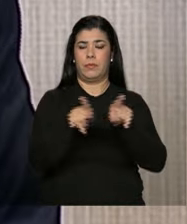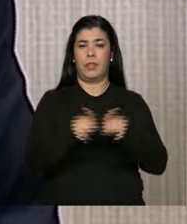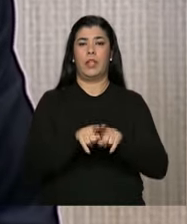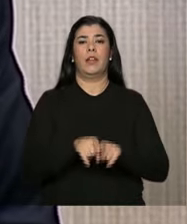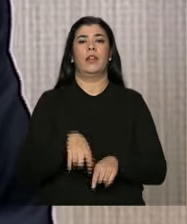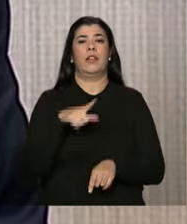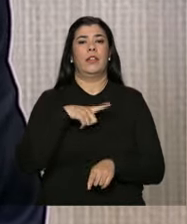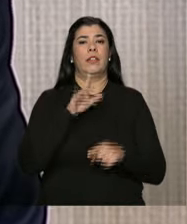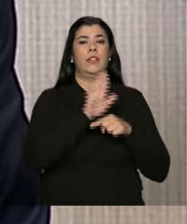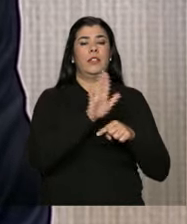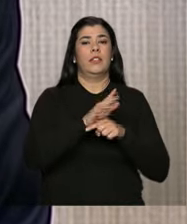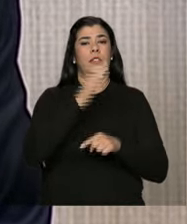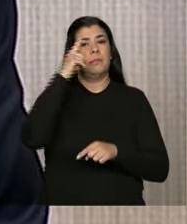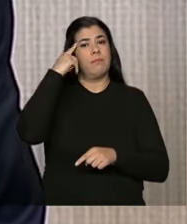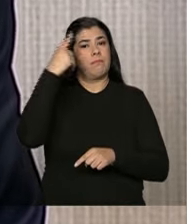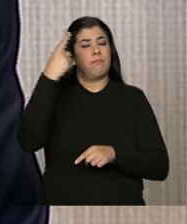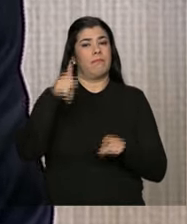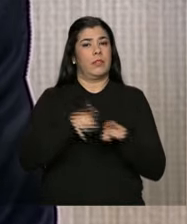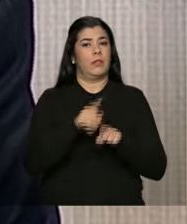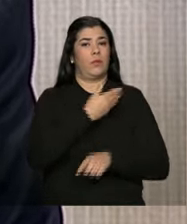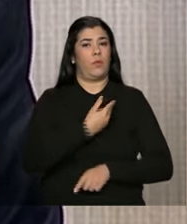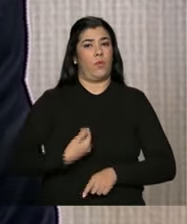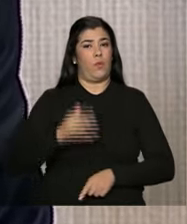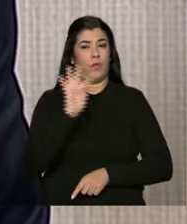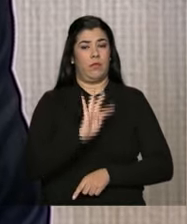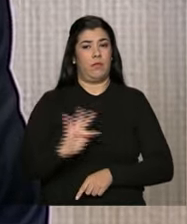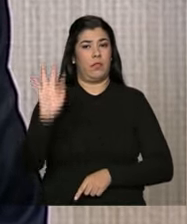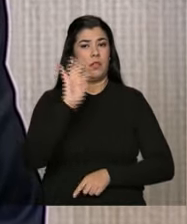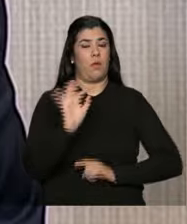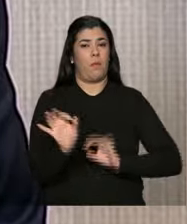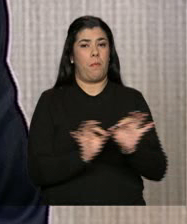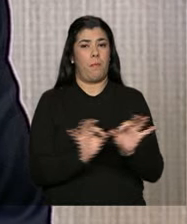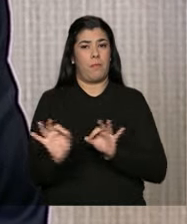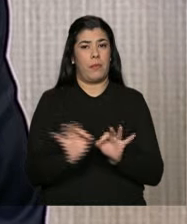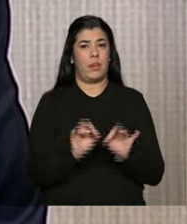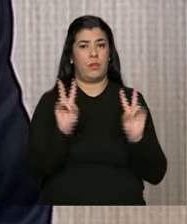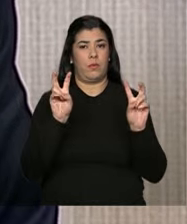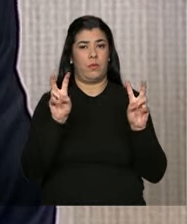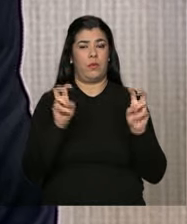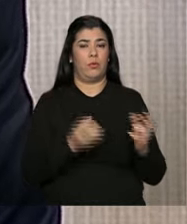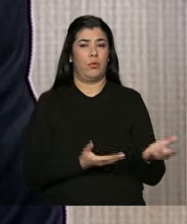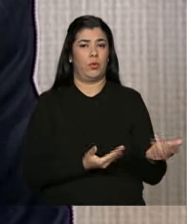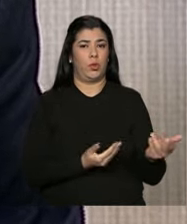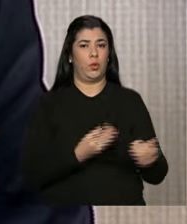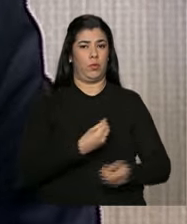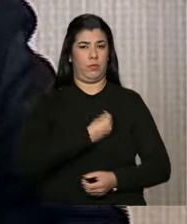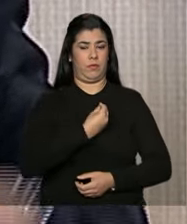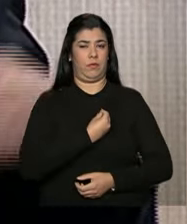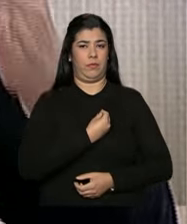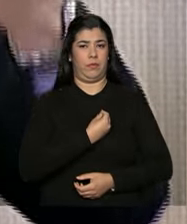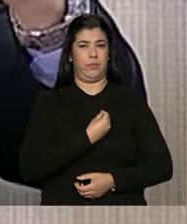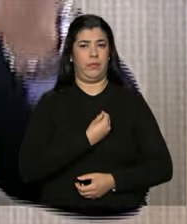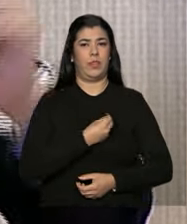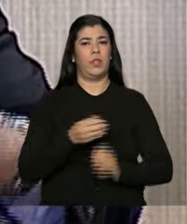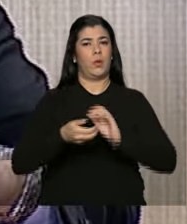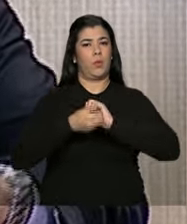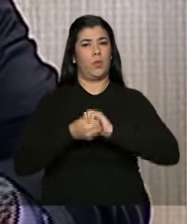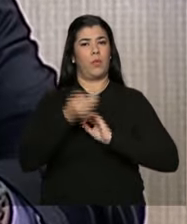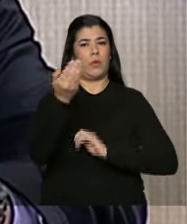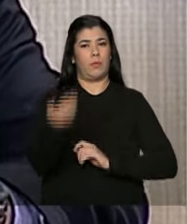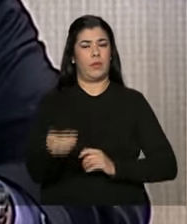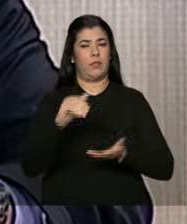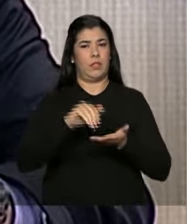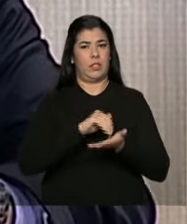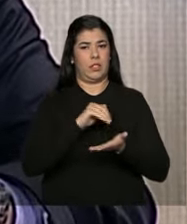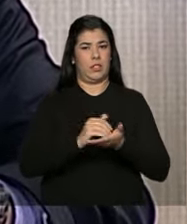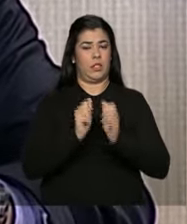inclusive o que nós desenvolvemos no governo federal, que nós chamamos do plano juventude viva, né? Queria até cumprimentar aqui a Ângela, que é a nossa